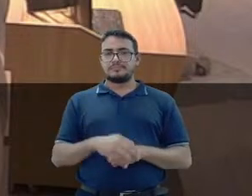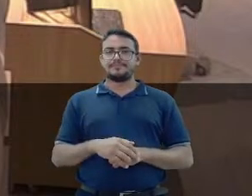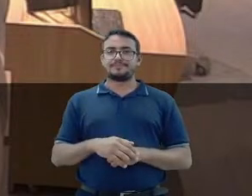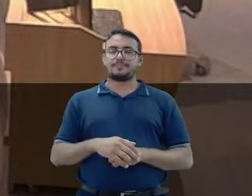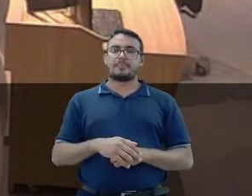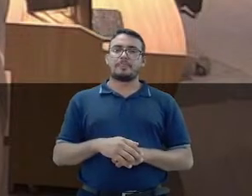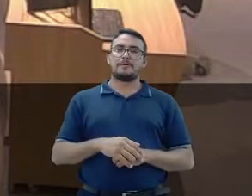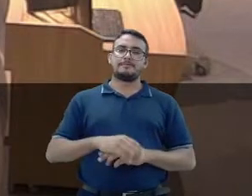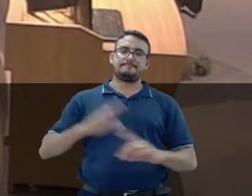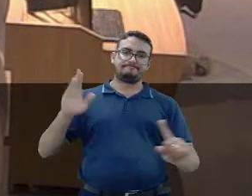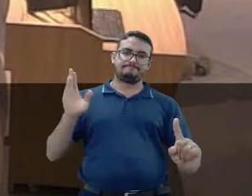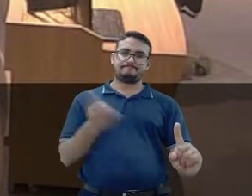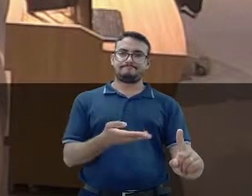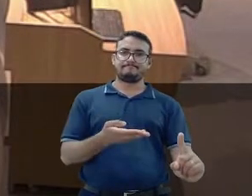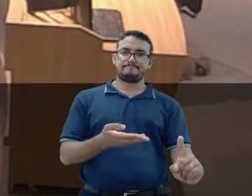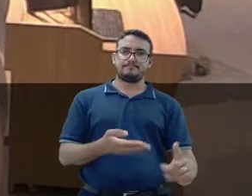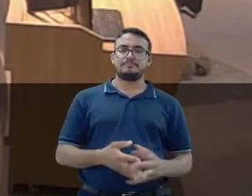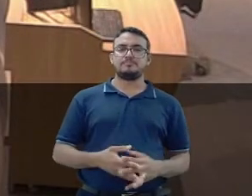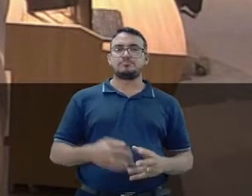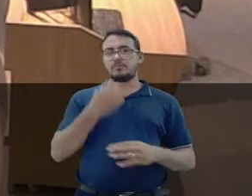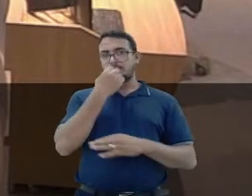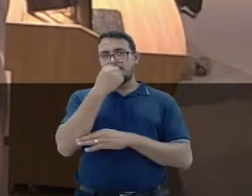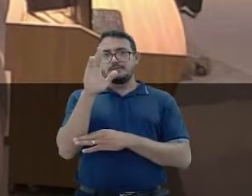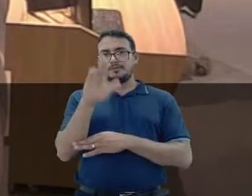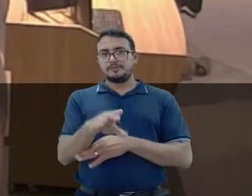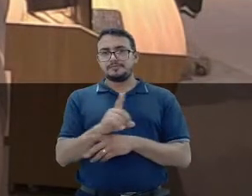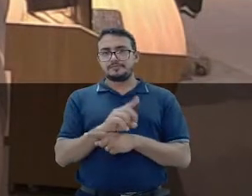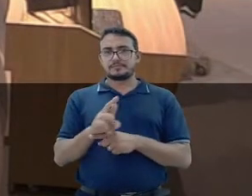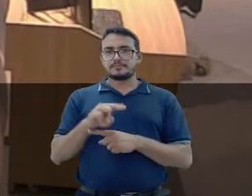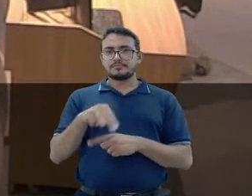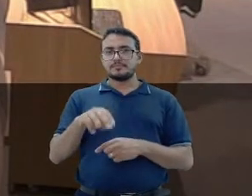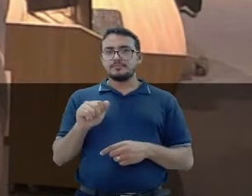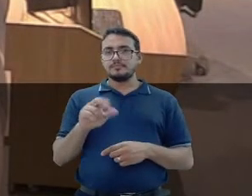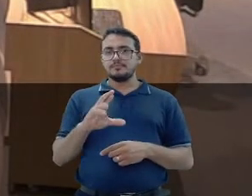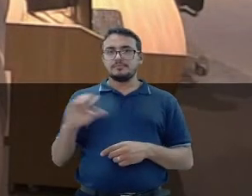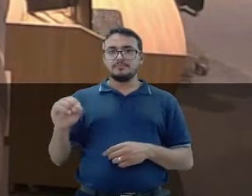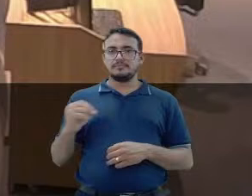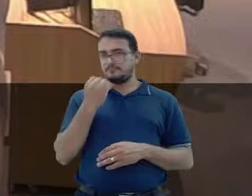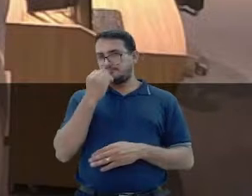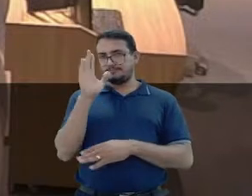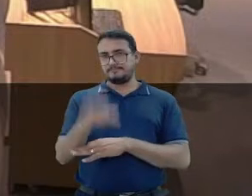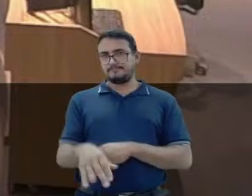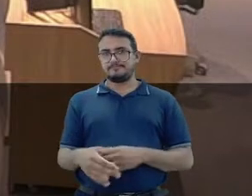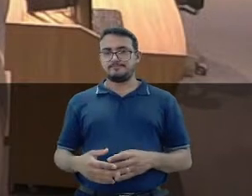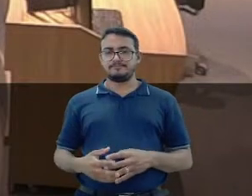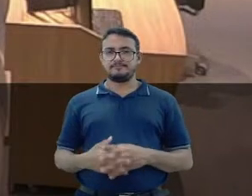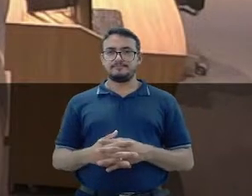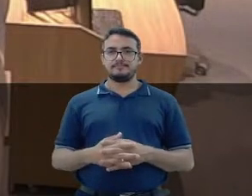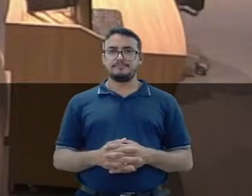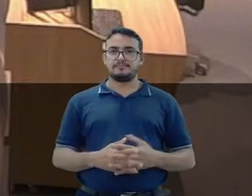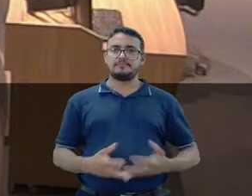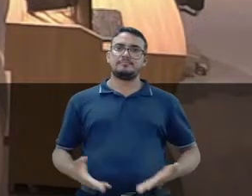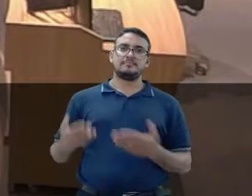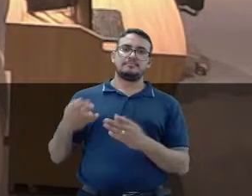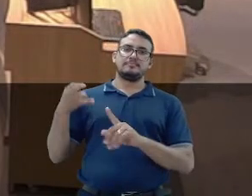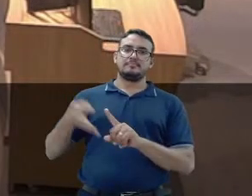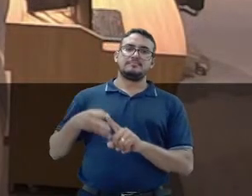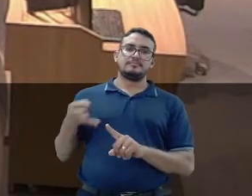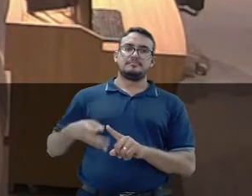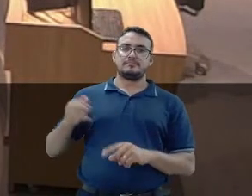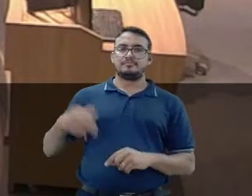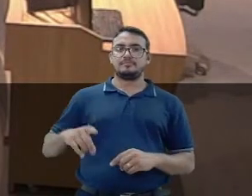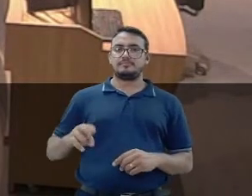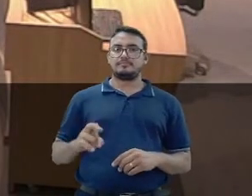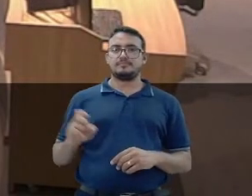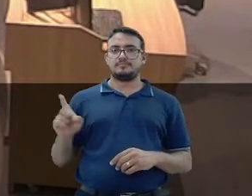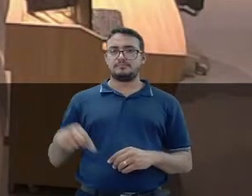reclamadas. Boa tarde, doutor Marco Antônio. Boa tarde, silêncio. Com a palavra o desembargador André. Obrigado,